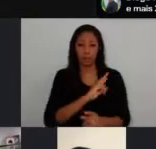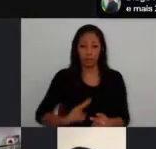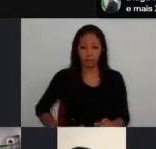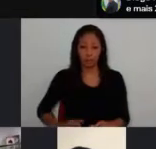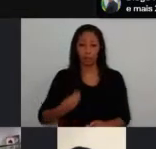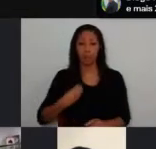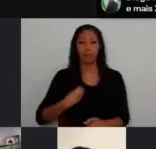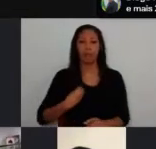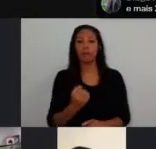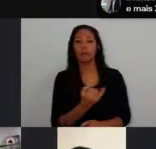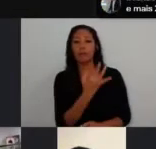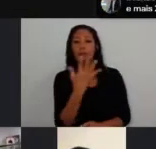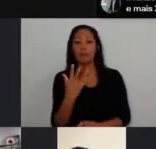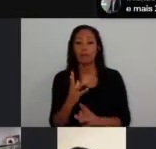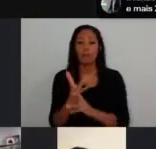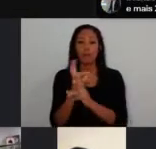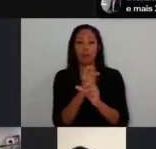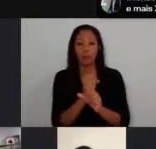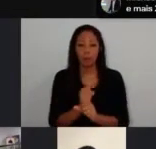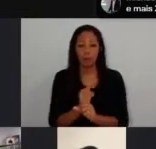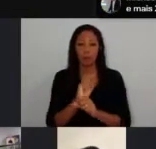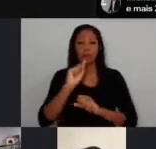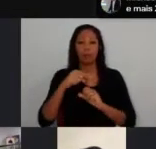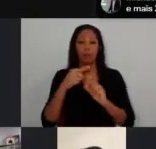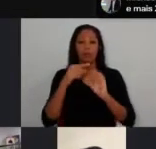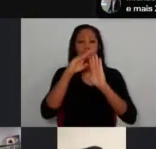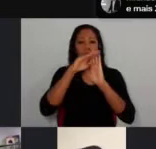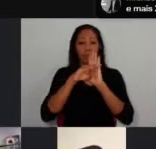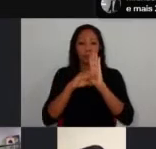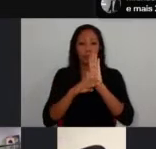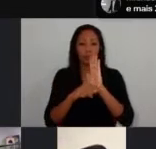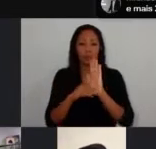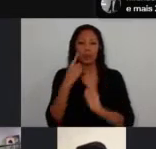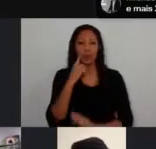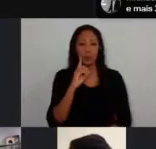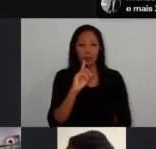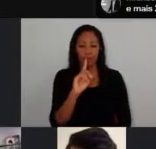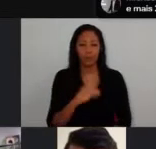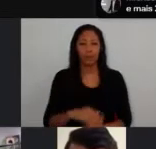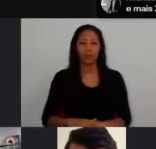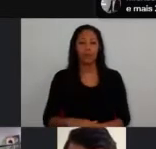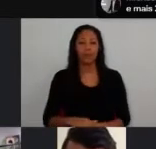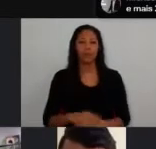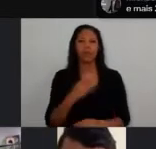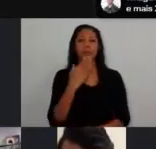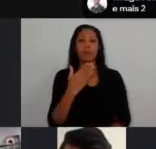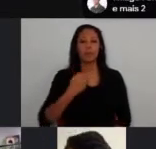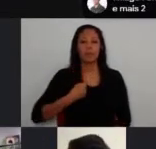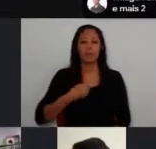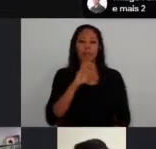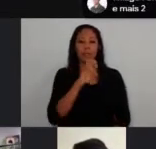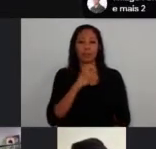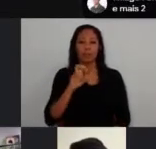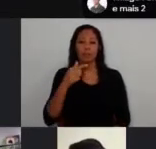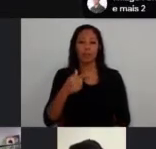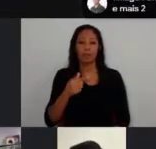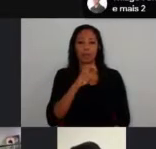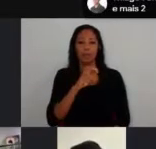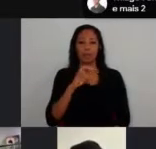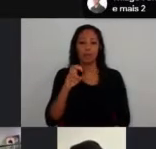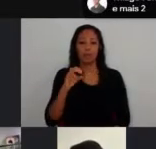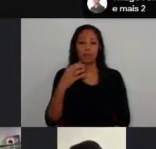iniciou a leitura do expediente. O expediente do dia constou de indicações número 557/2018 e 554/2018